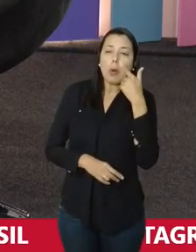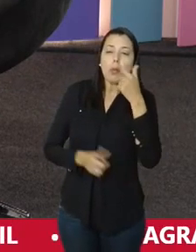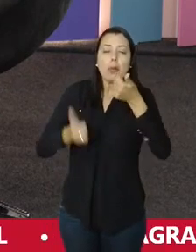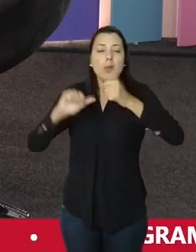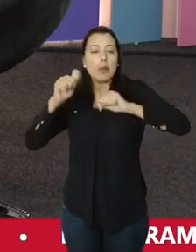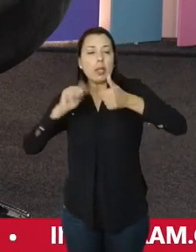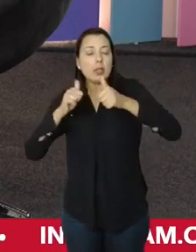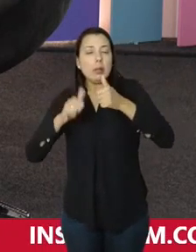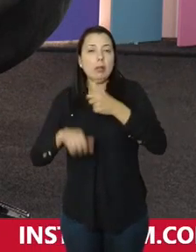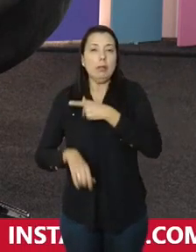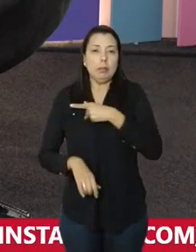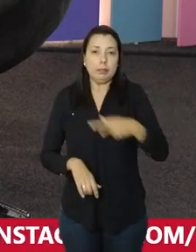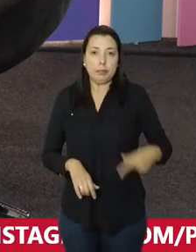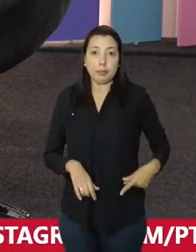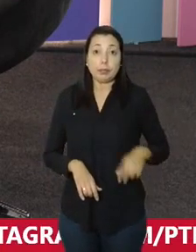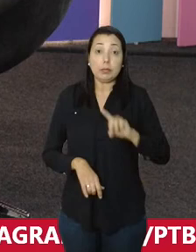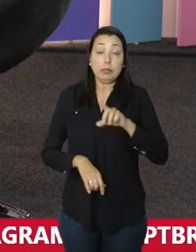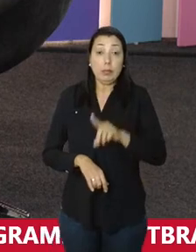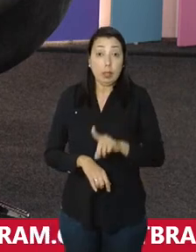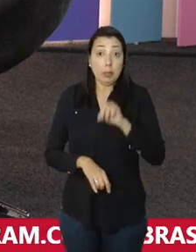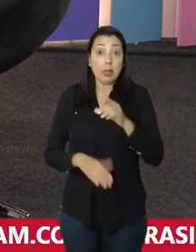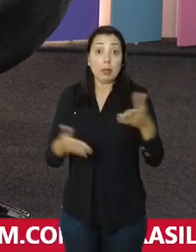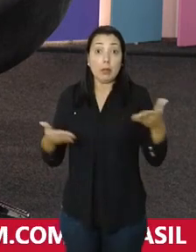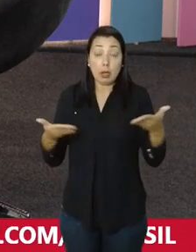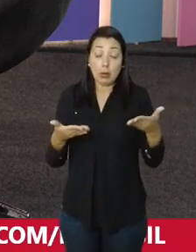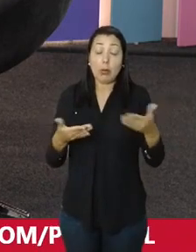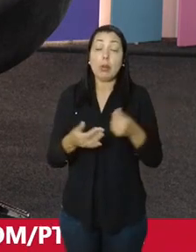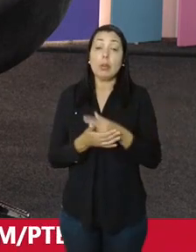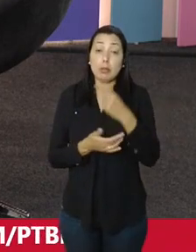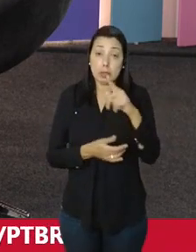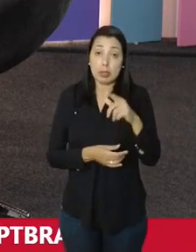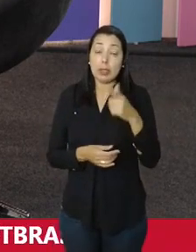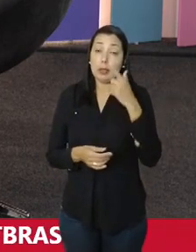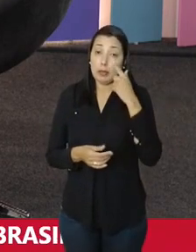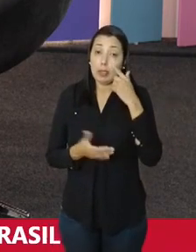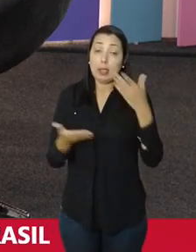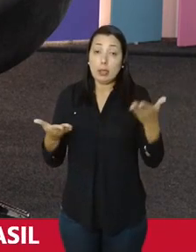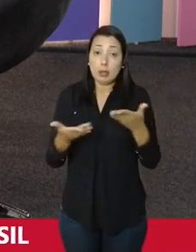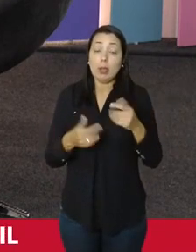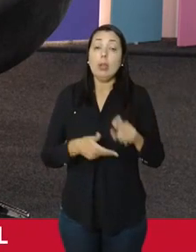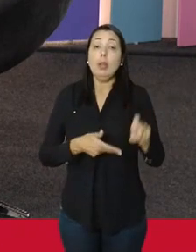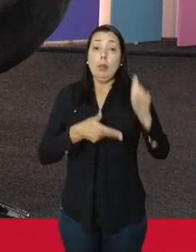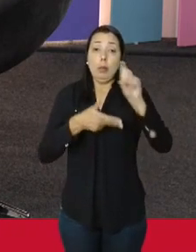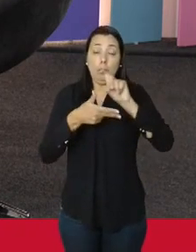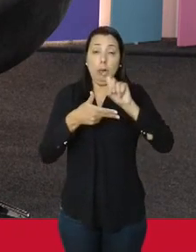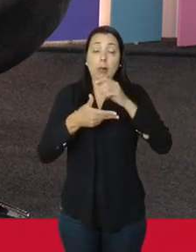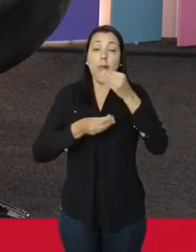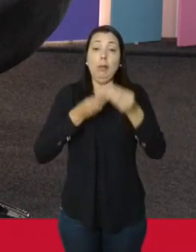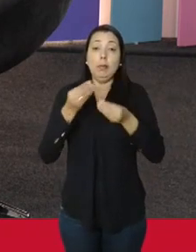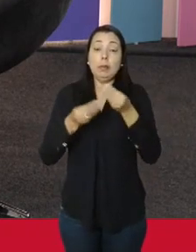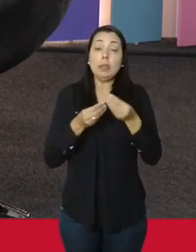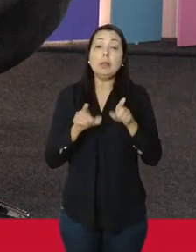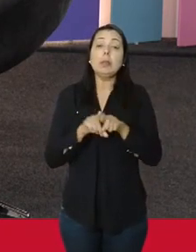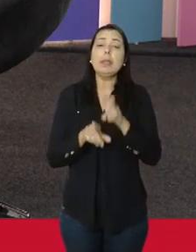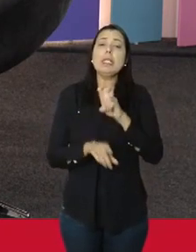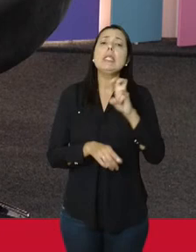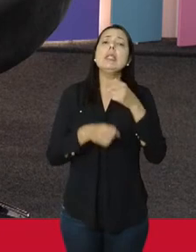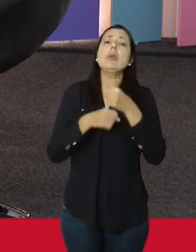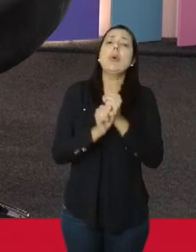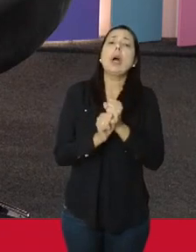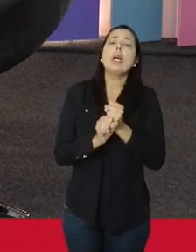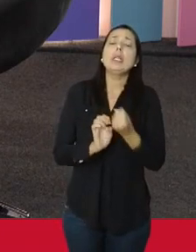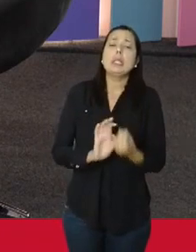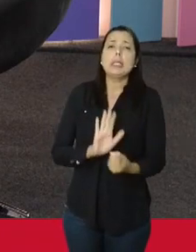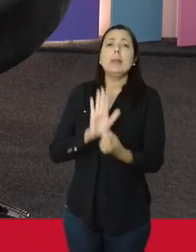presidenta Dilma disse, o golpe era só o primeiro passo e agora a senhora está num cargo do Executivo? Como são esses 5 anos,